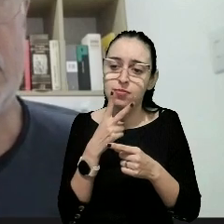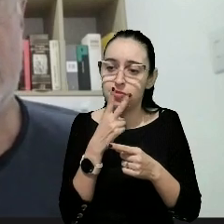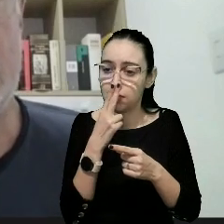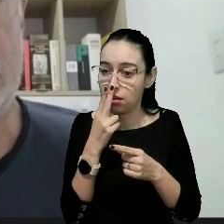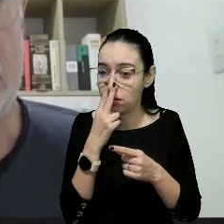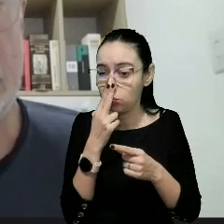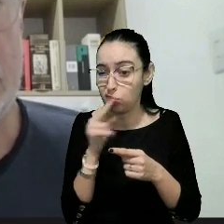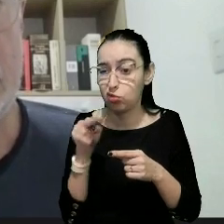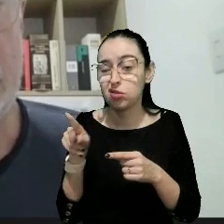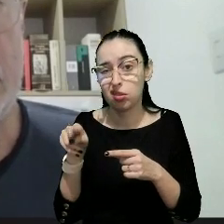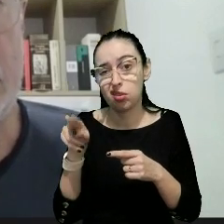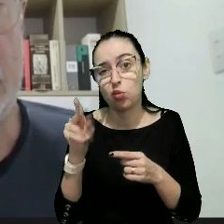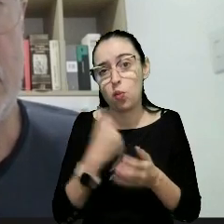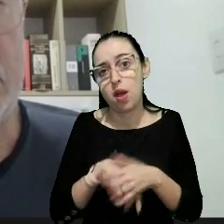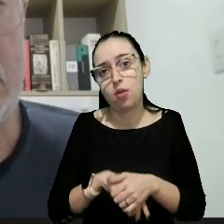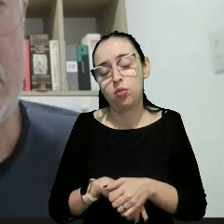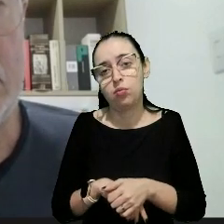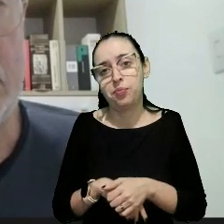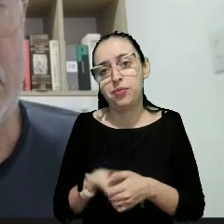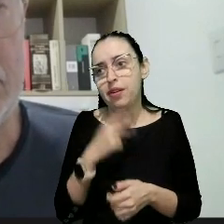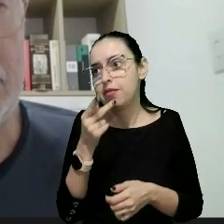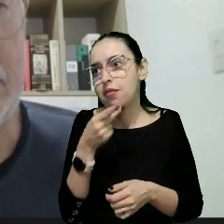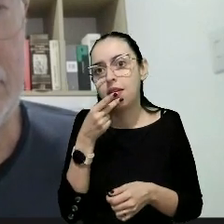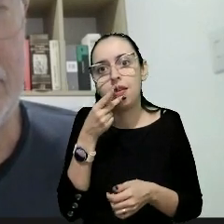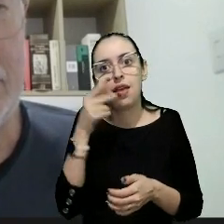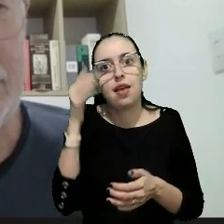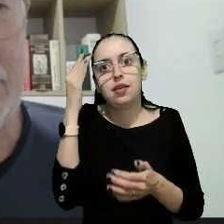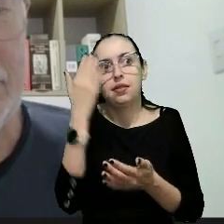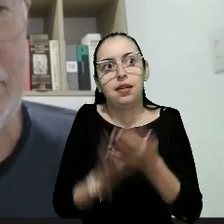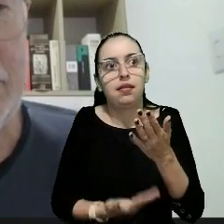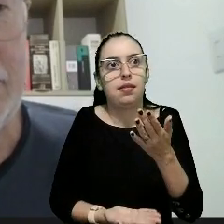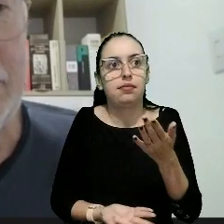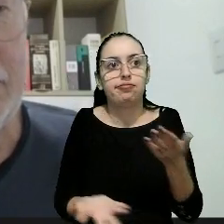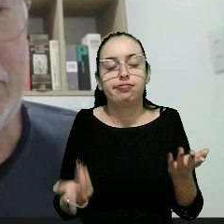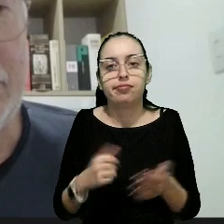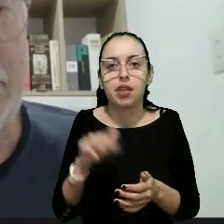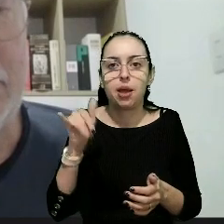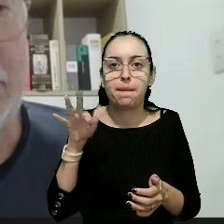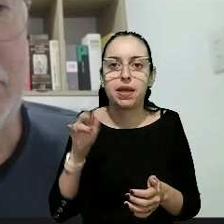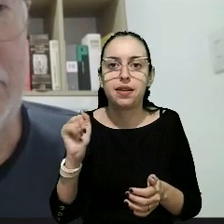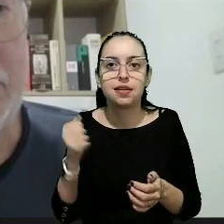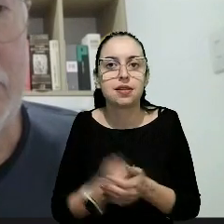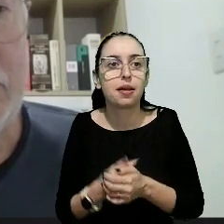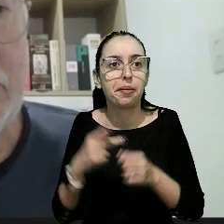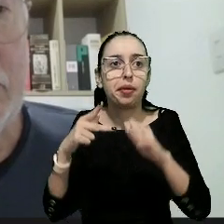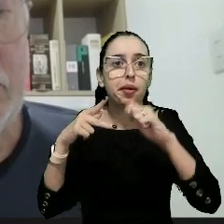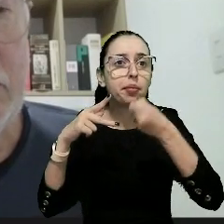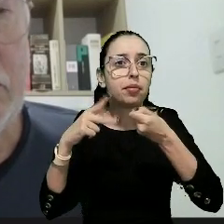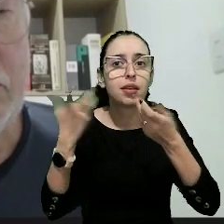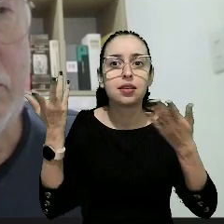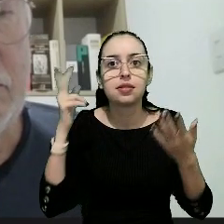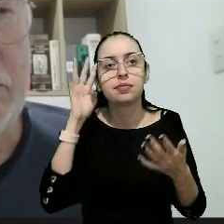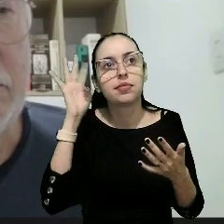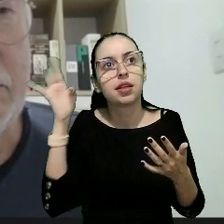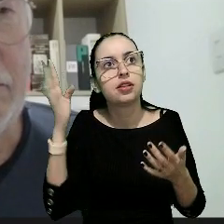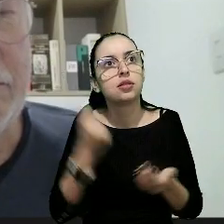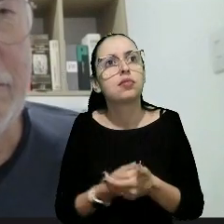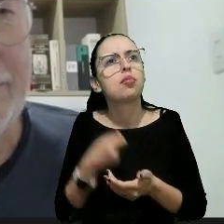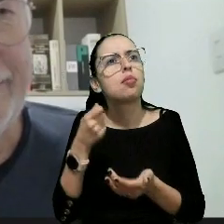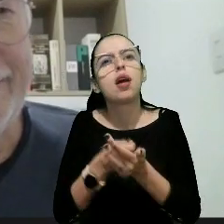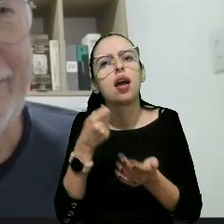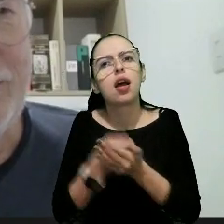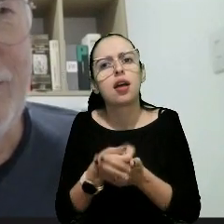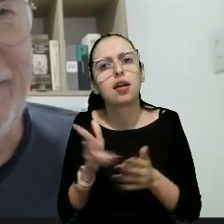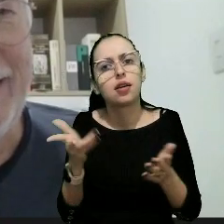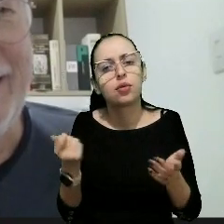que continuam os mesmos. Para falar esse absurdo que falaram para a Marisa, Pix.